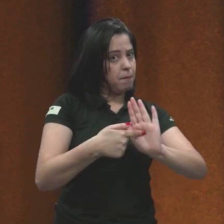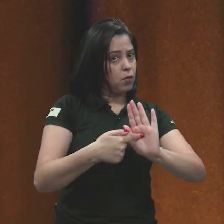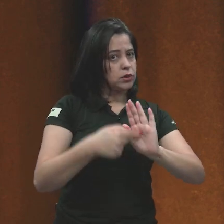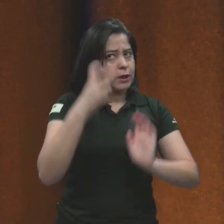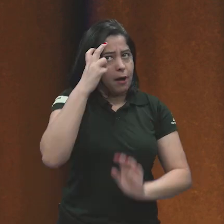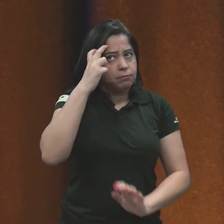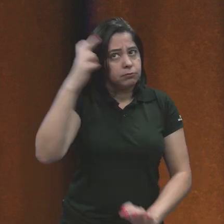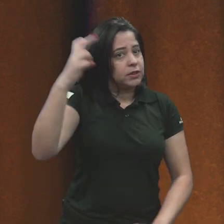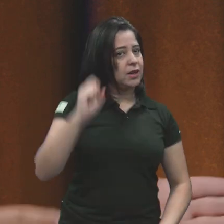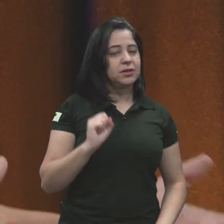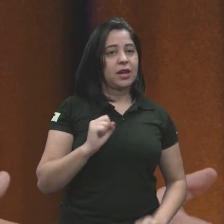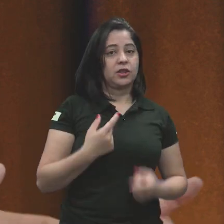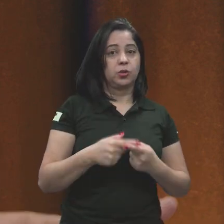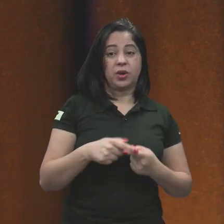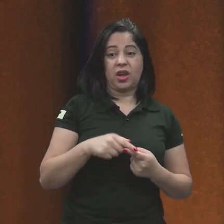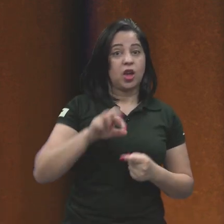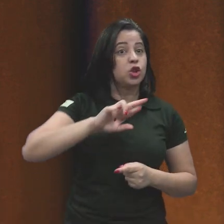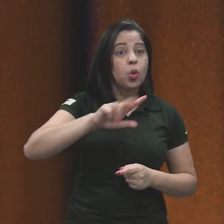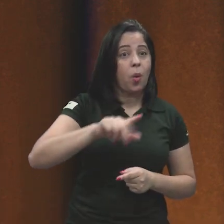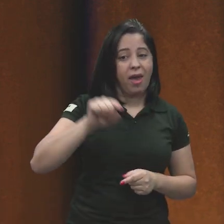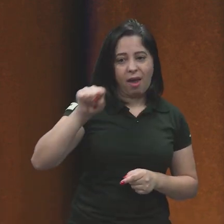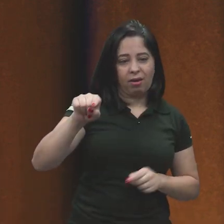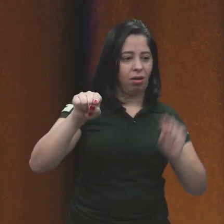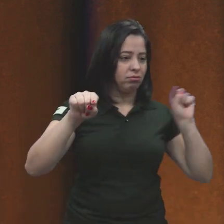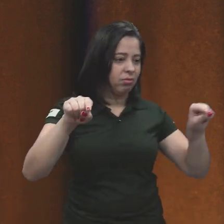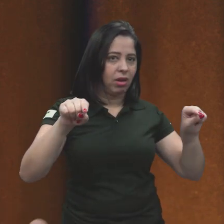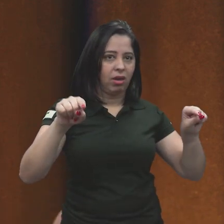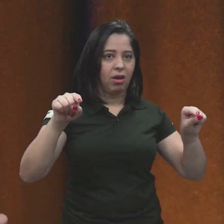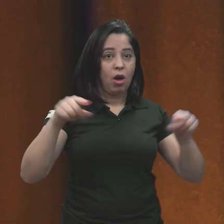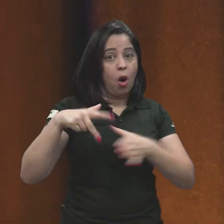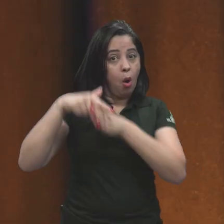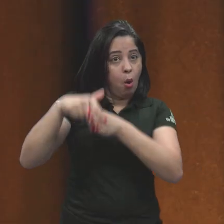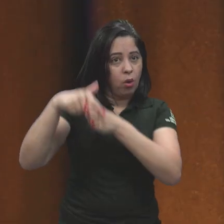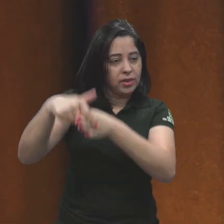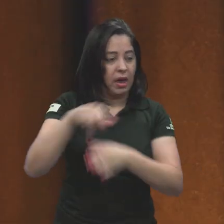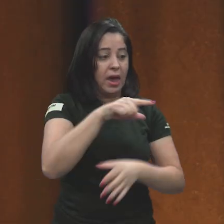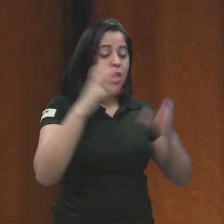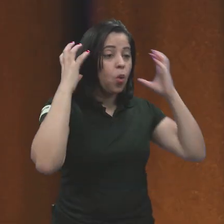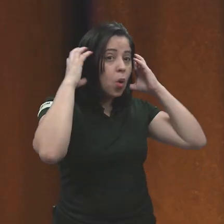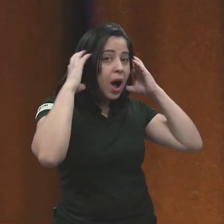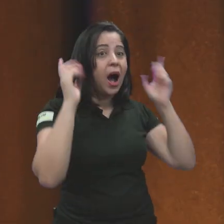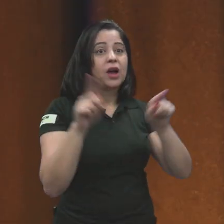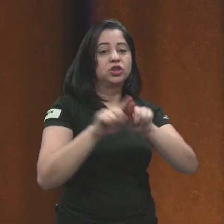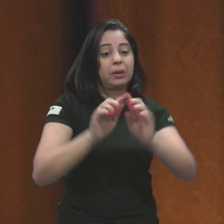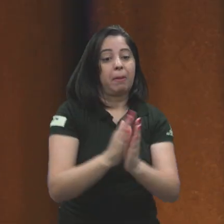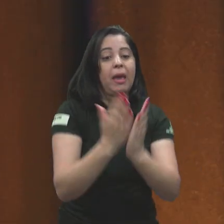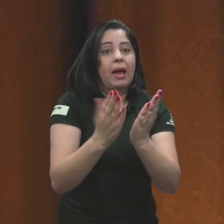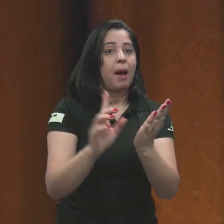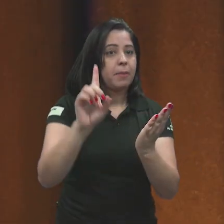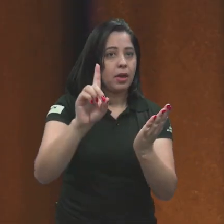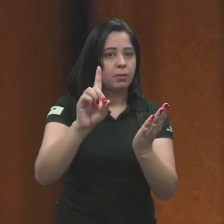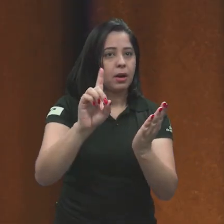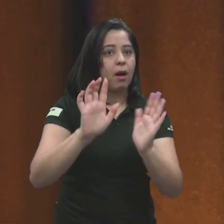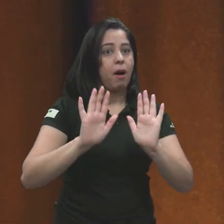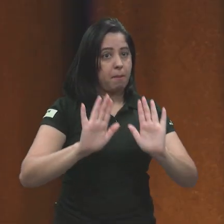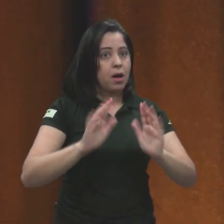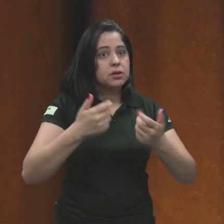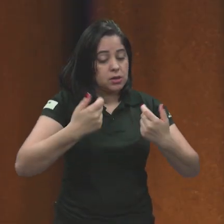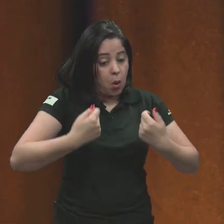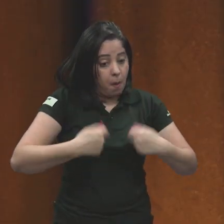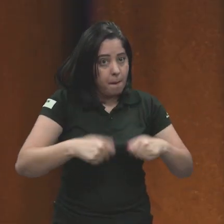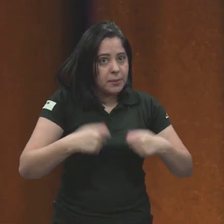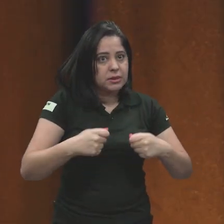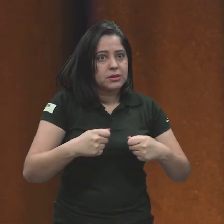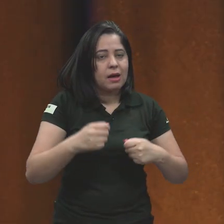estava vivendo. Sim. Não mais do rodeio, não mais do rádio e não mais apenas da palavra de Deus, mas da gestão da onde eu estava